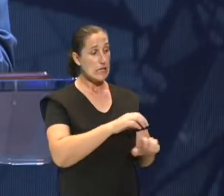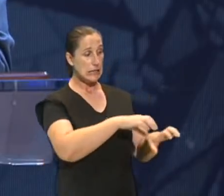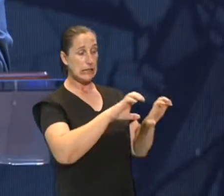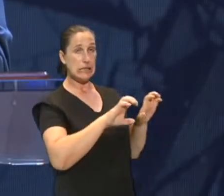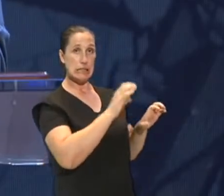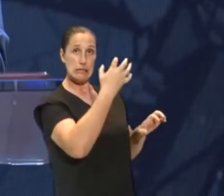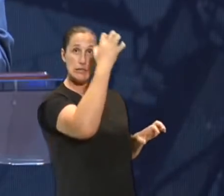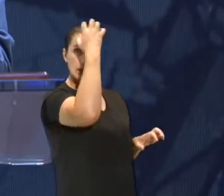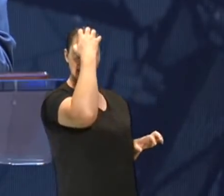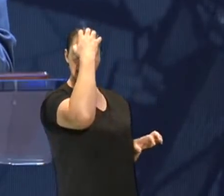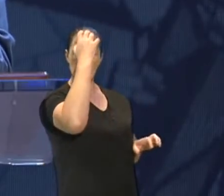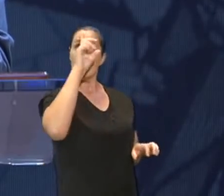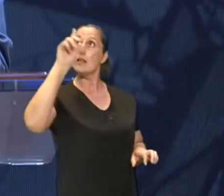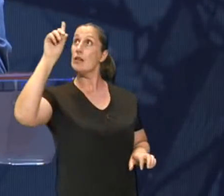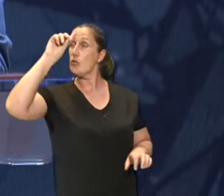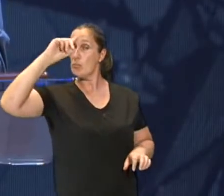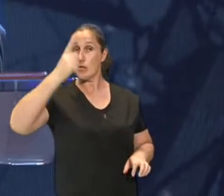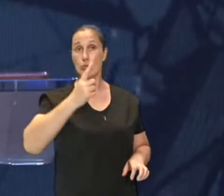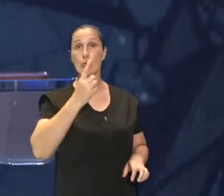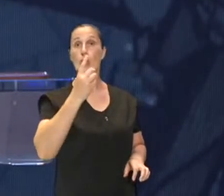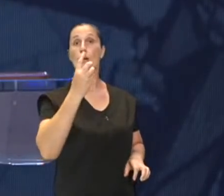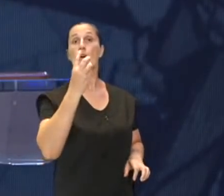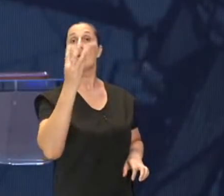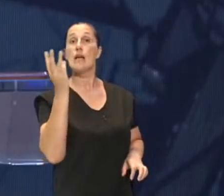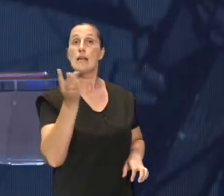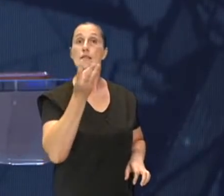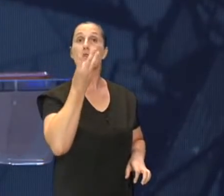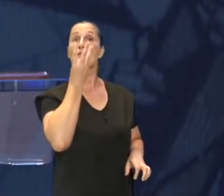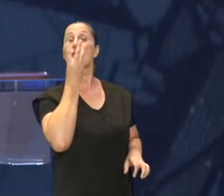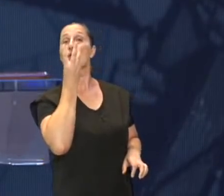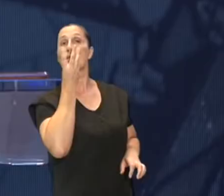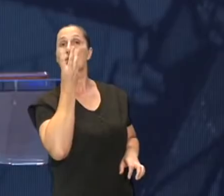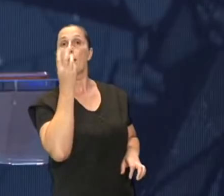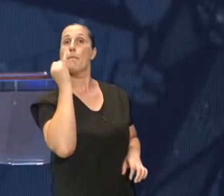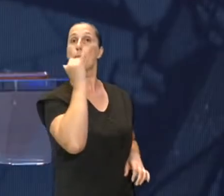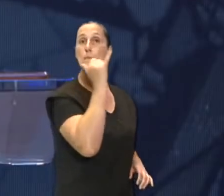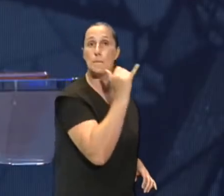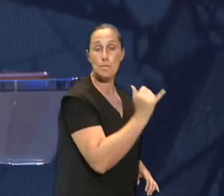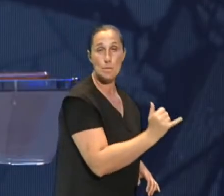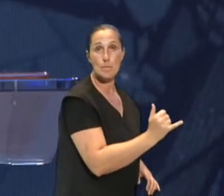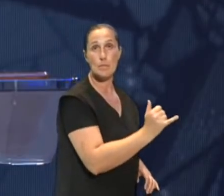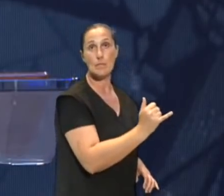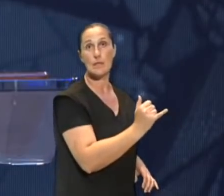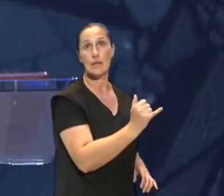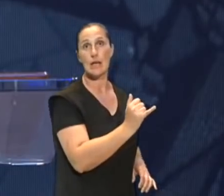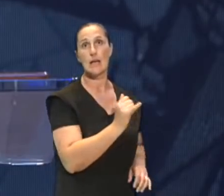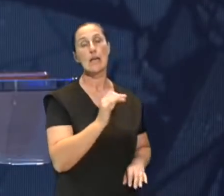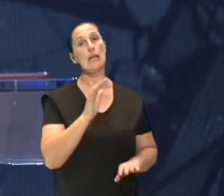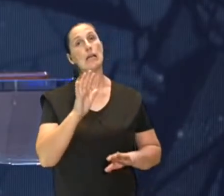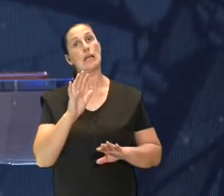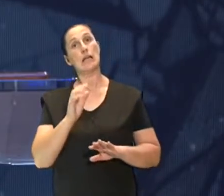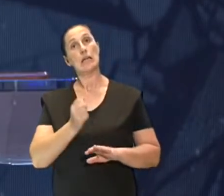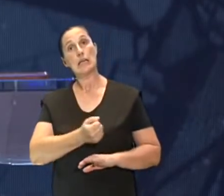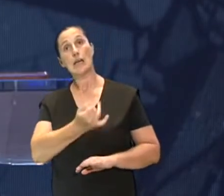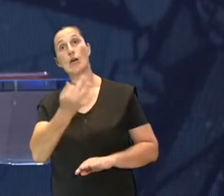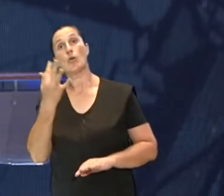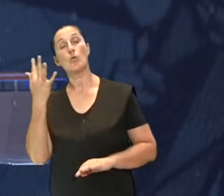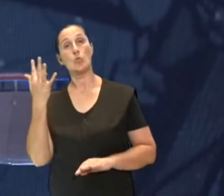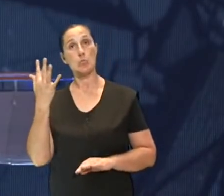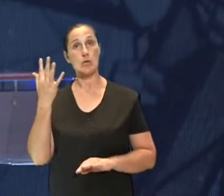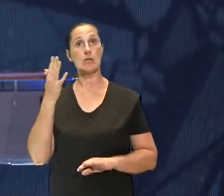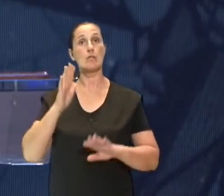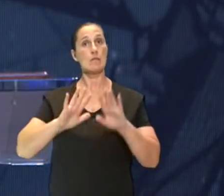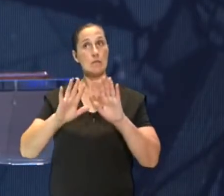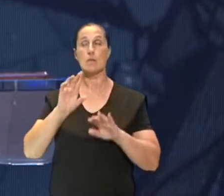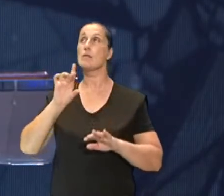Deus mandou o profeta Isaías 2 vezes. E algumas vezes Deus vai mandar os seus profetas para falarem